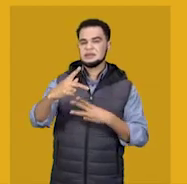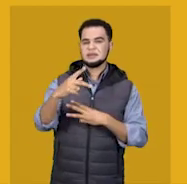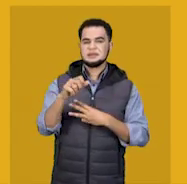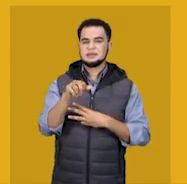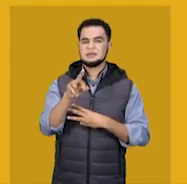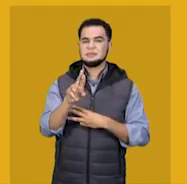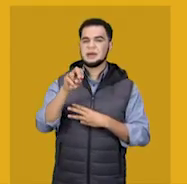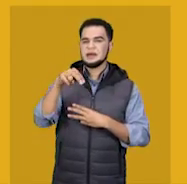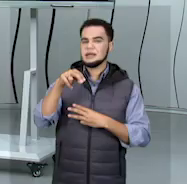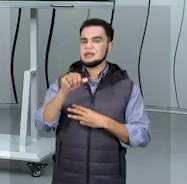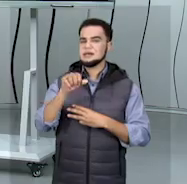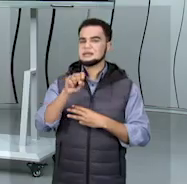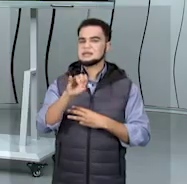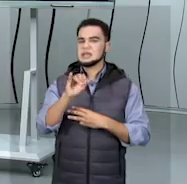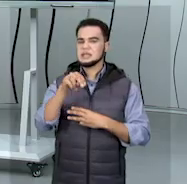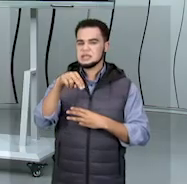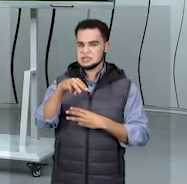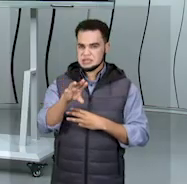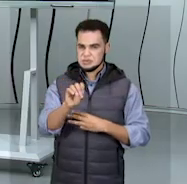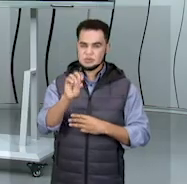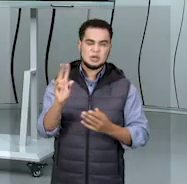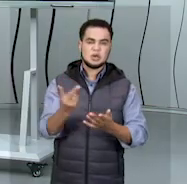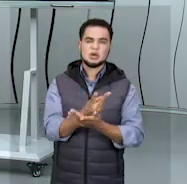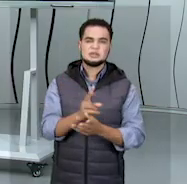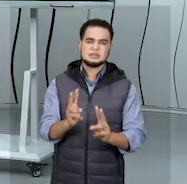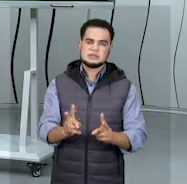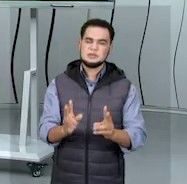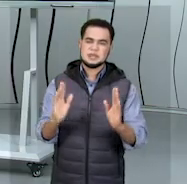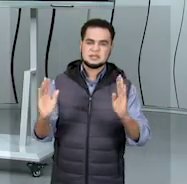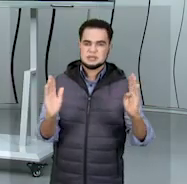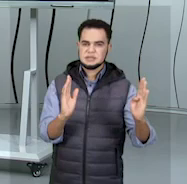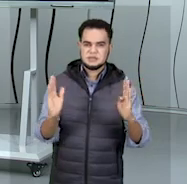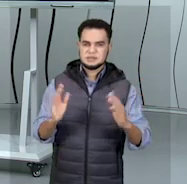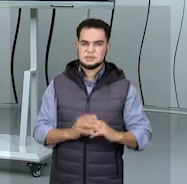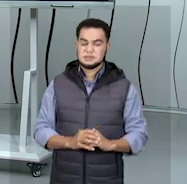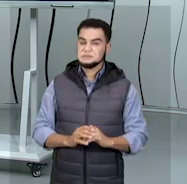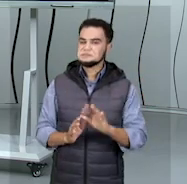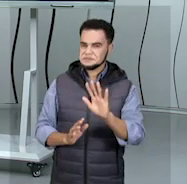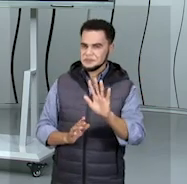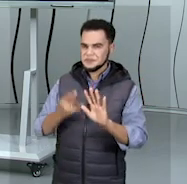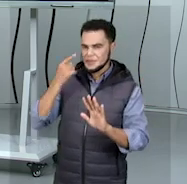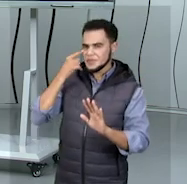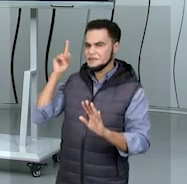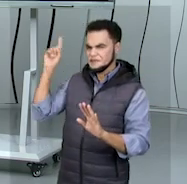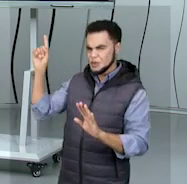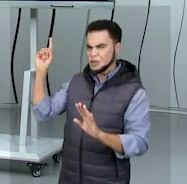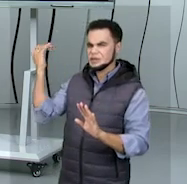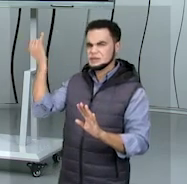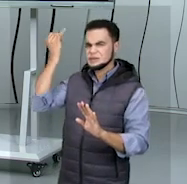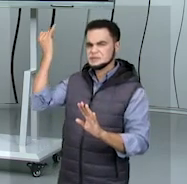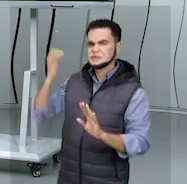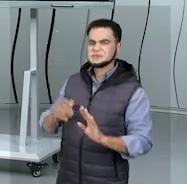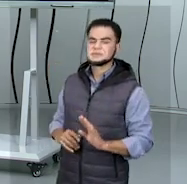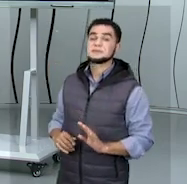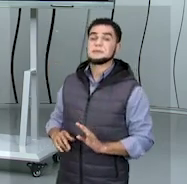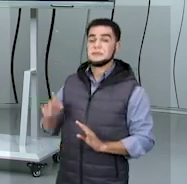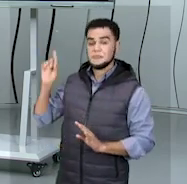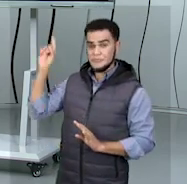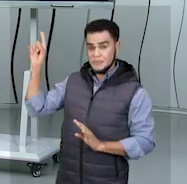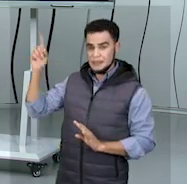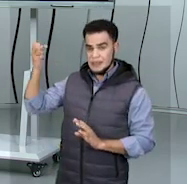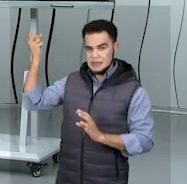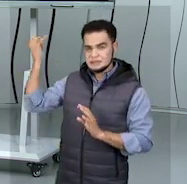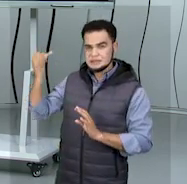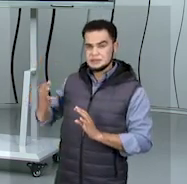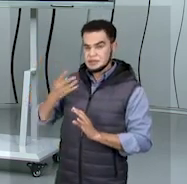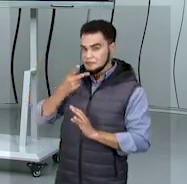Então, olha, temos informações importantes nesse slide aqui. Primeiro, ele já nos diz que o